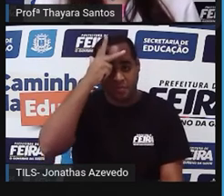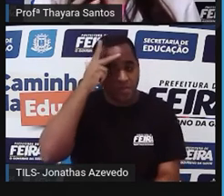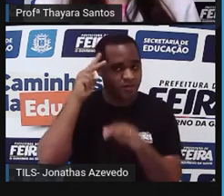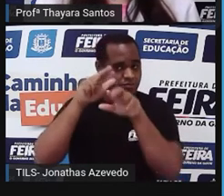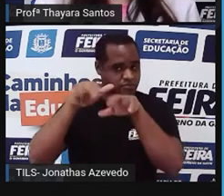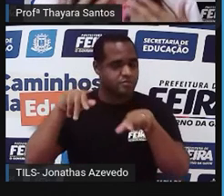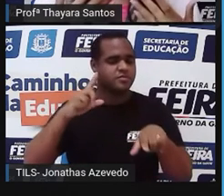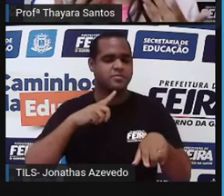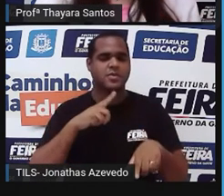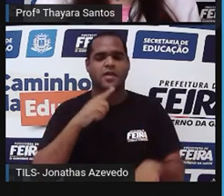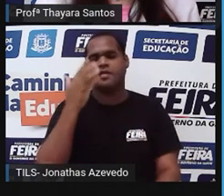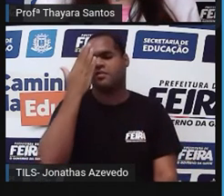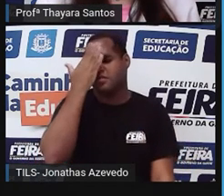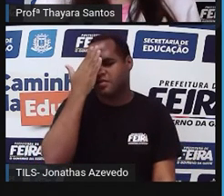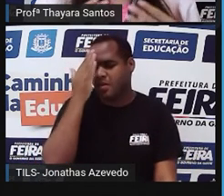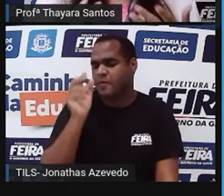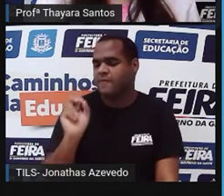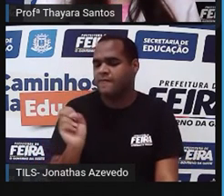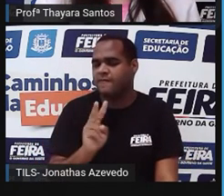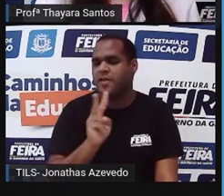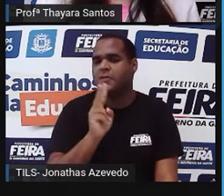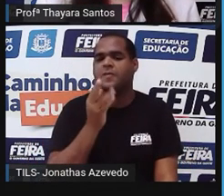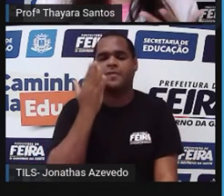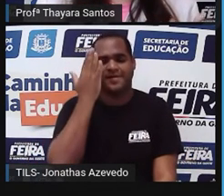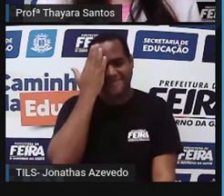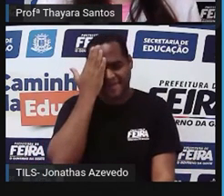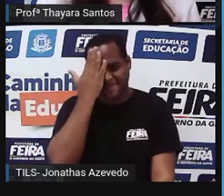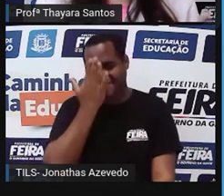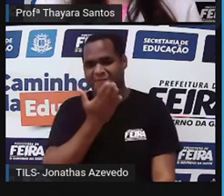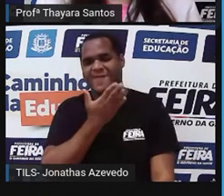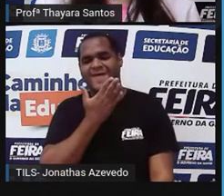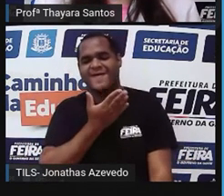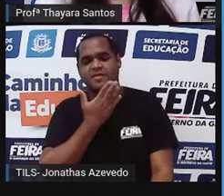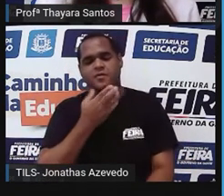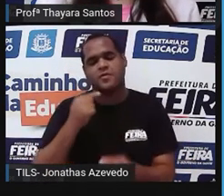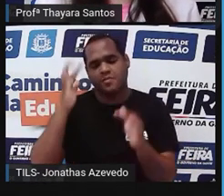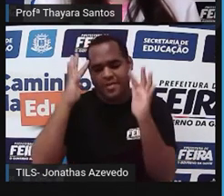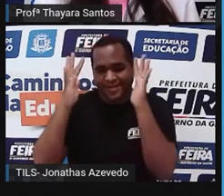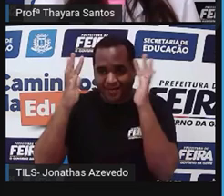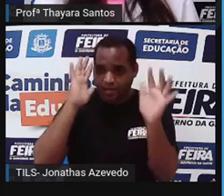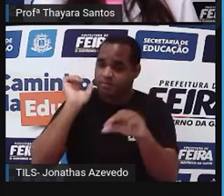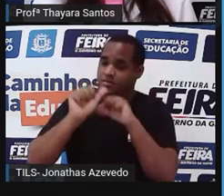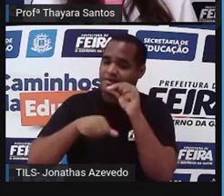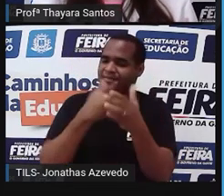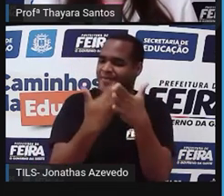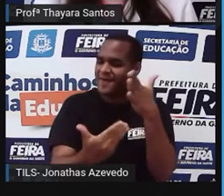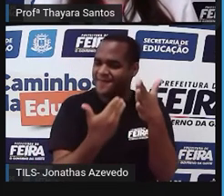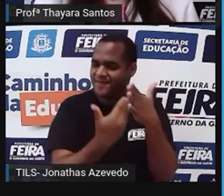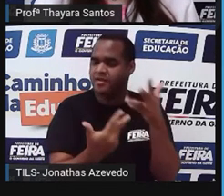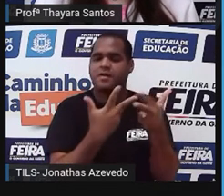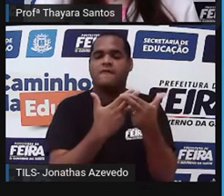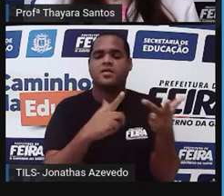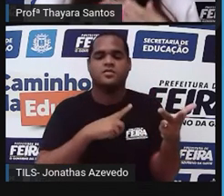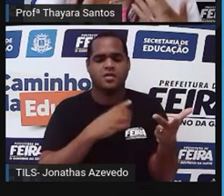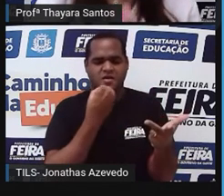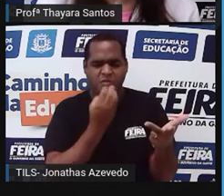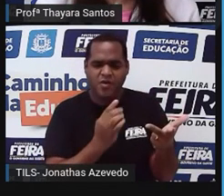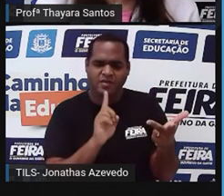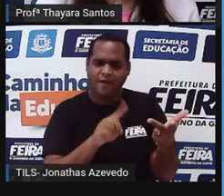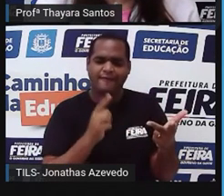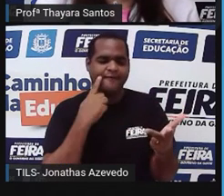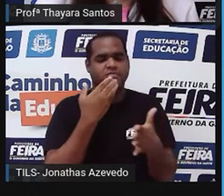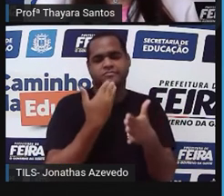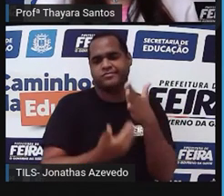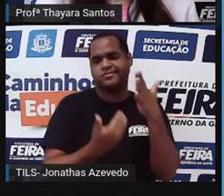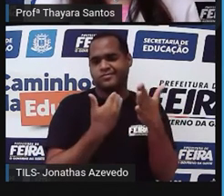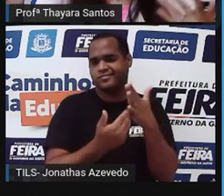a valorizar mais de fato, ter e começar a pensar, não, eu não posso perder esse serviço, porque senão eu vou ter que gastar muito para